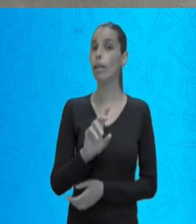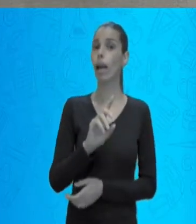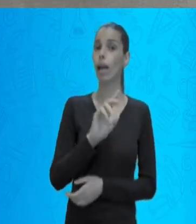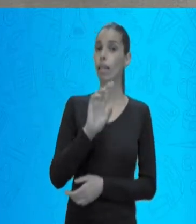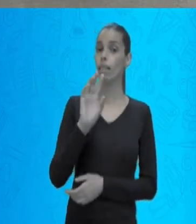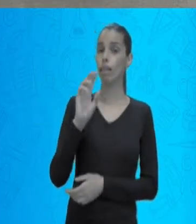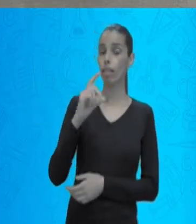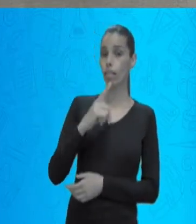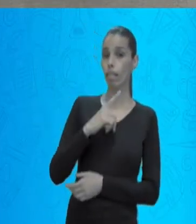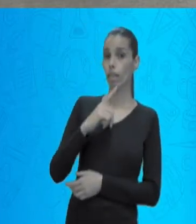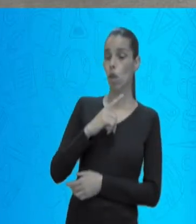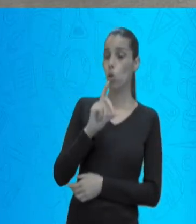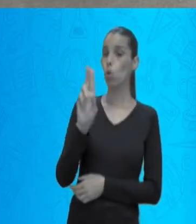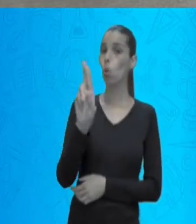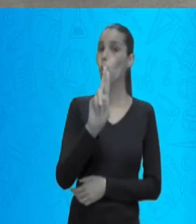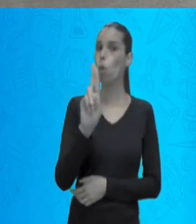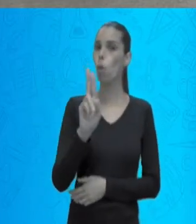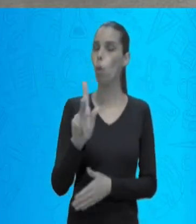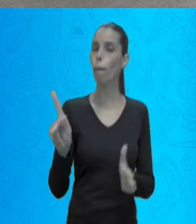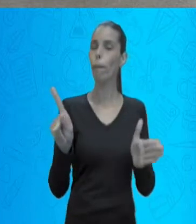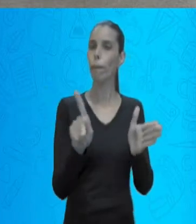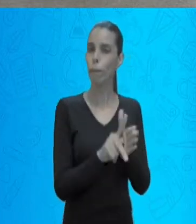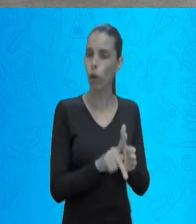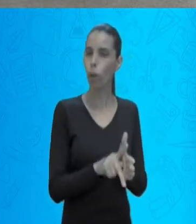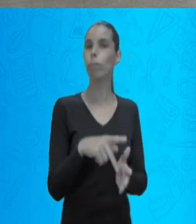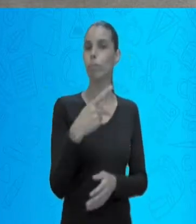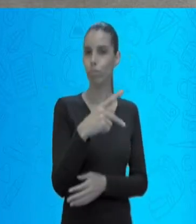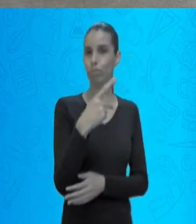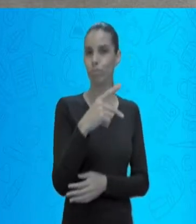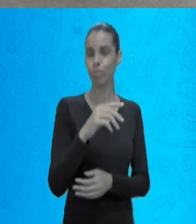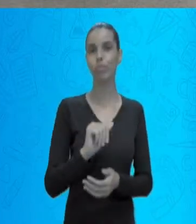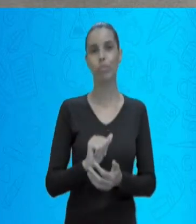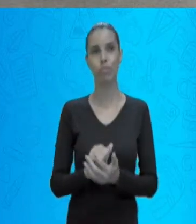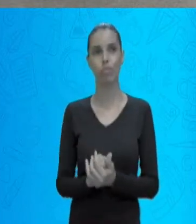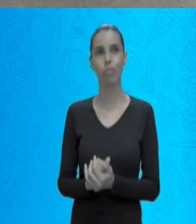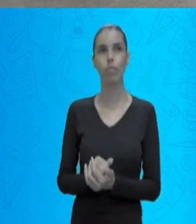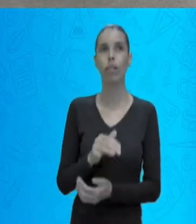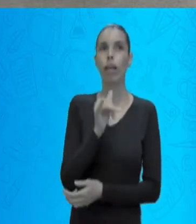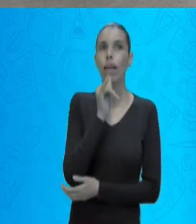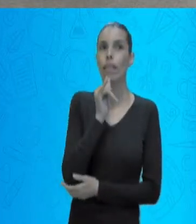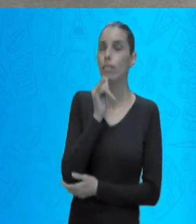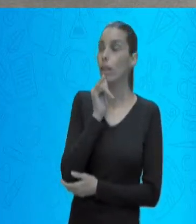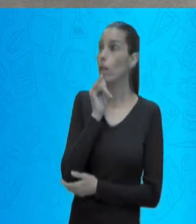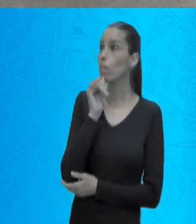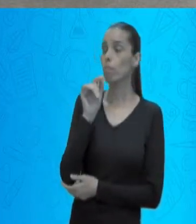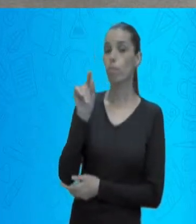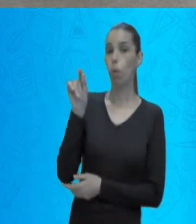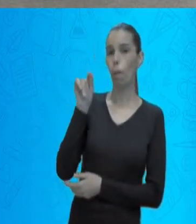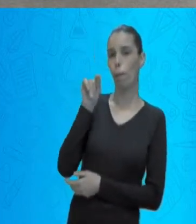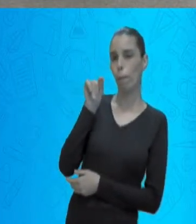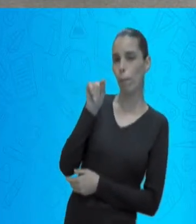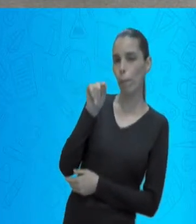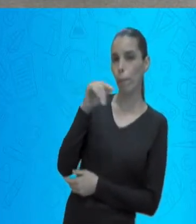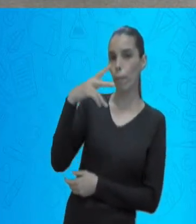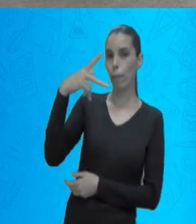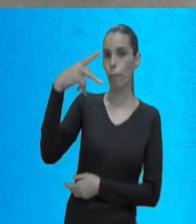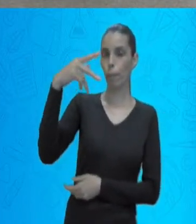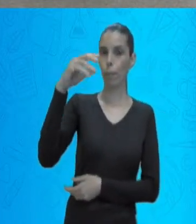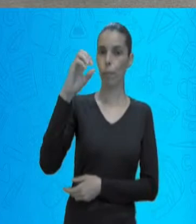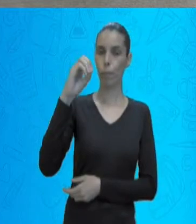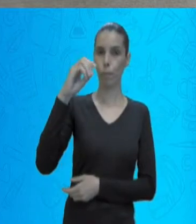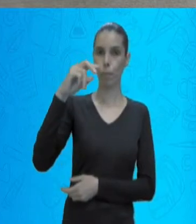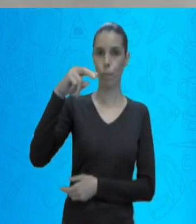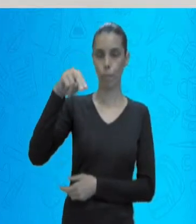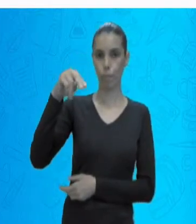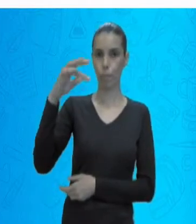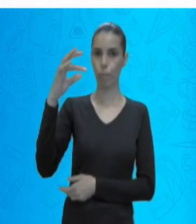sua importância. Olha só, esse aqui é o ponto, um pouquinho na frente a gente vai falar sobre ele. A gente tem